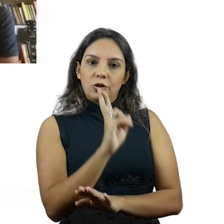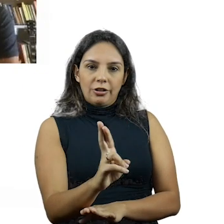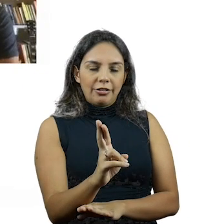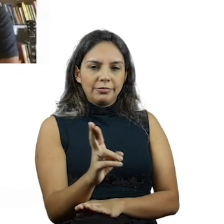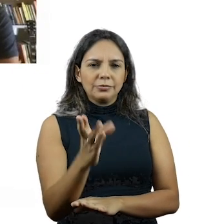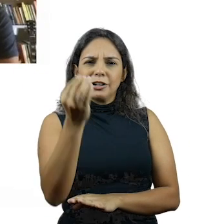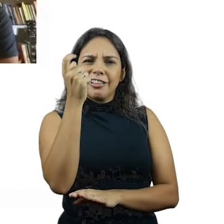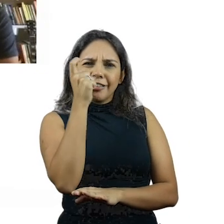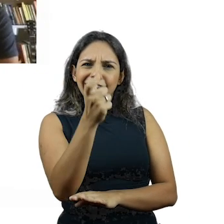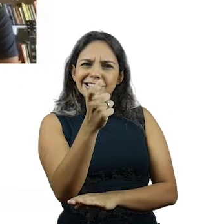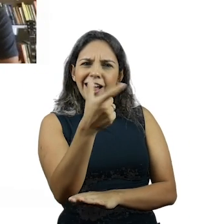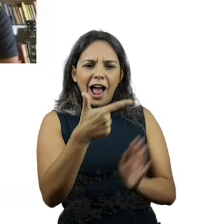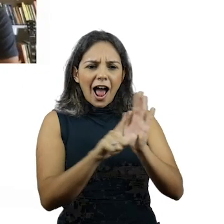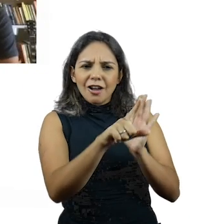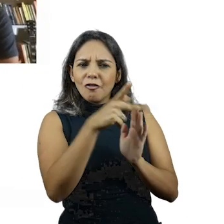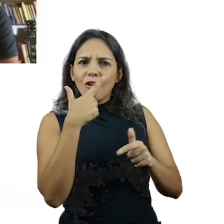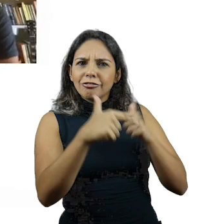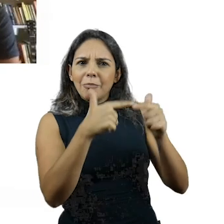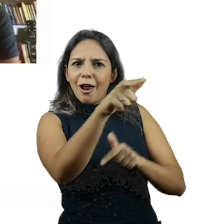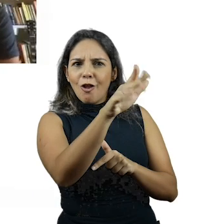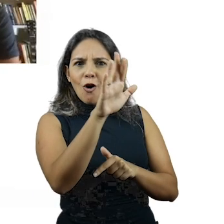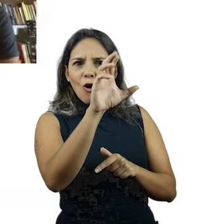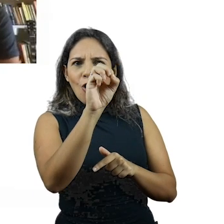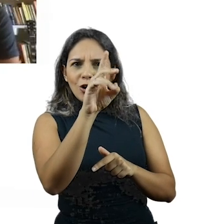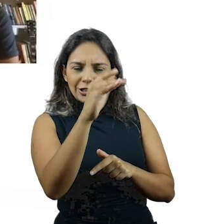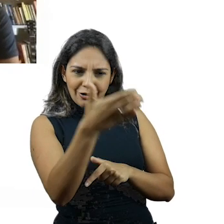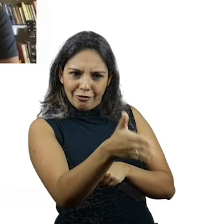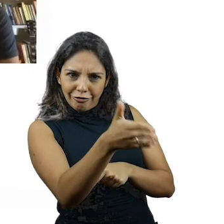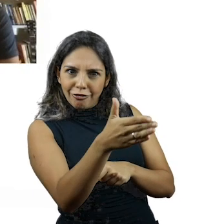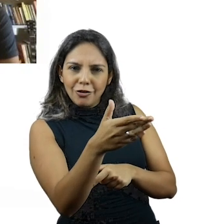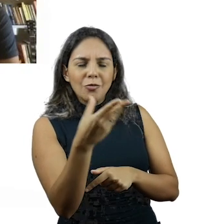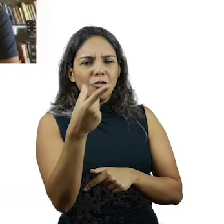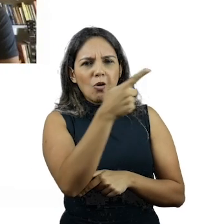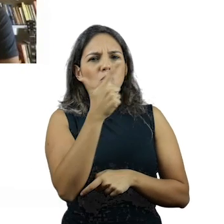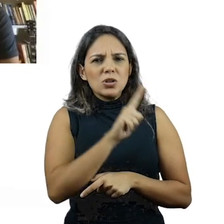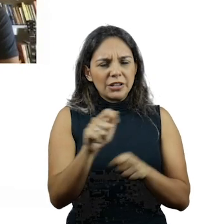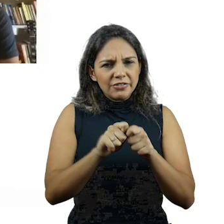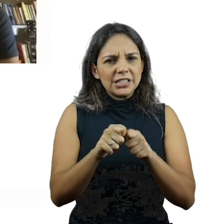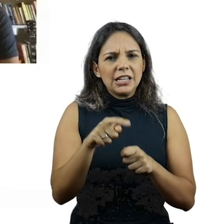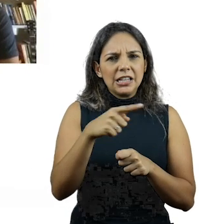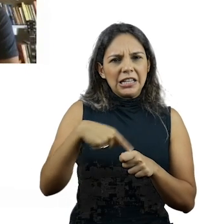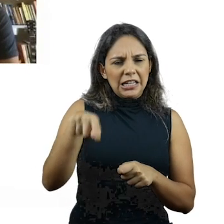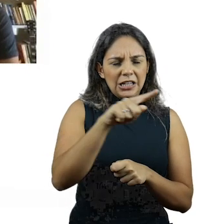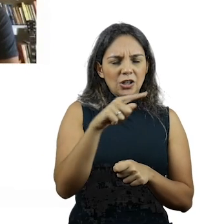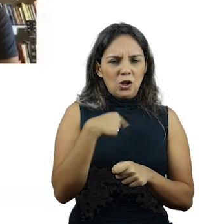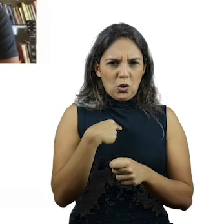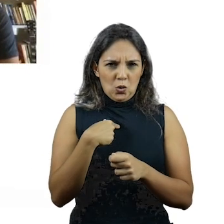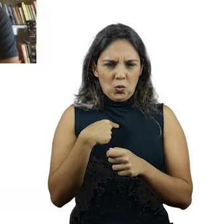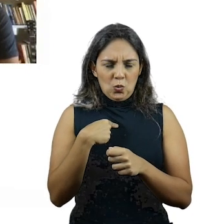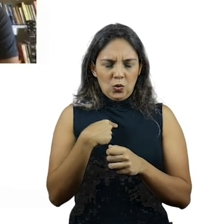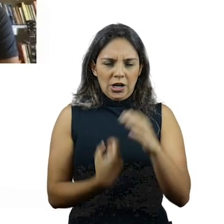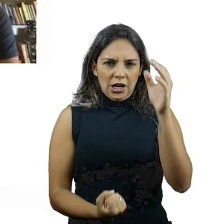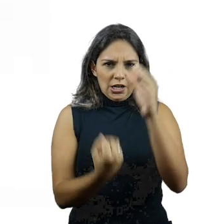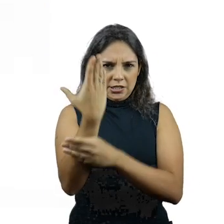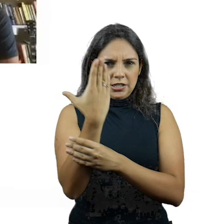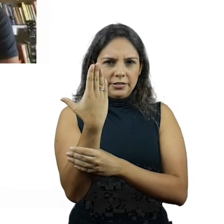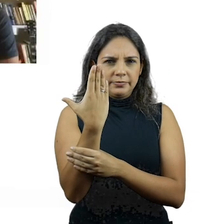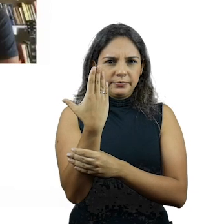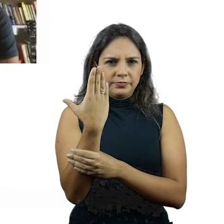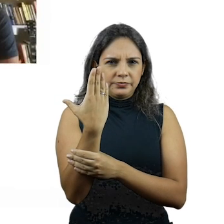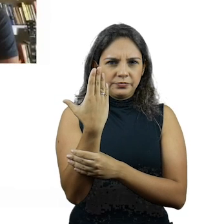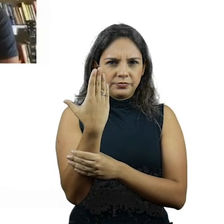do Rodrigo, né? Essa questão, você conseguir fazer isso. Eu lembro que quando eu lancei acho que foi Bellini e